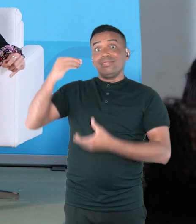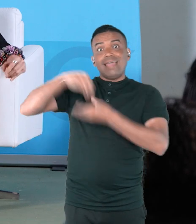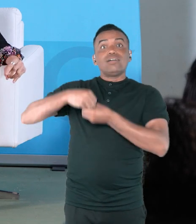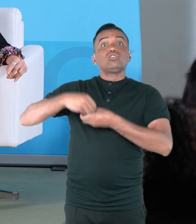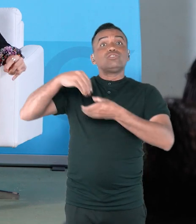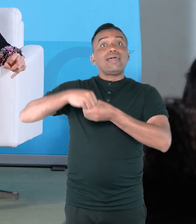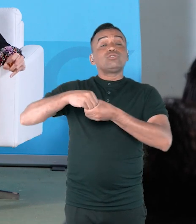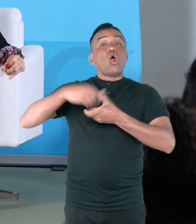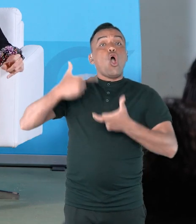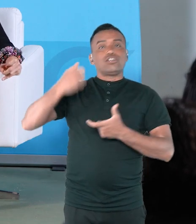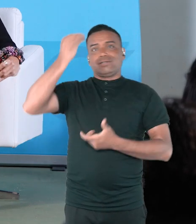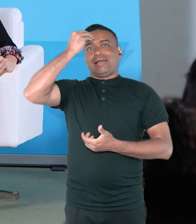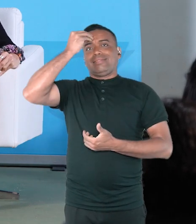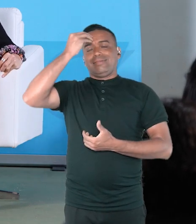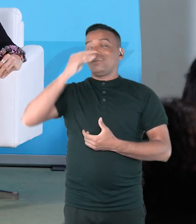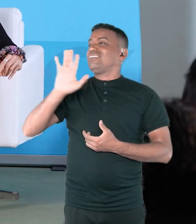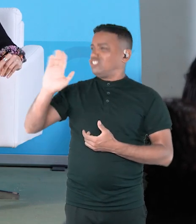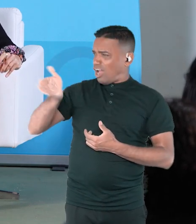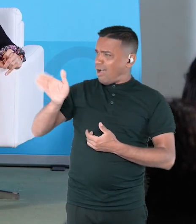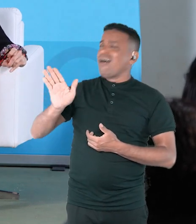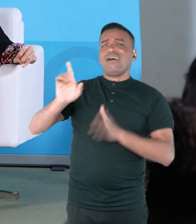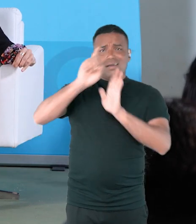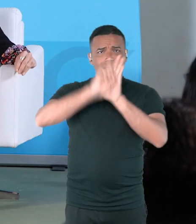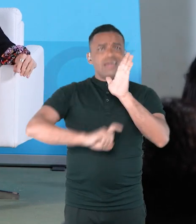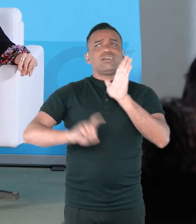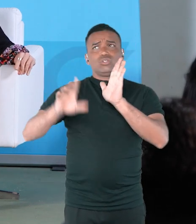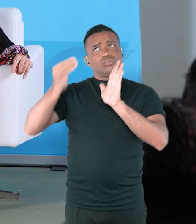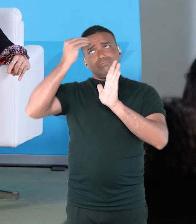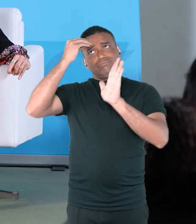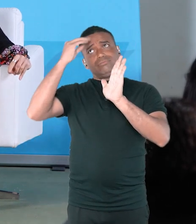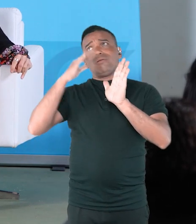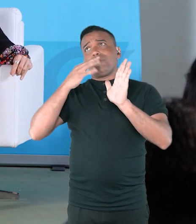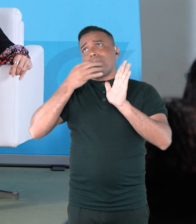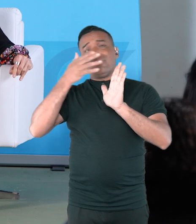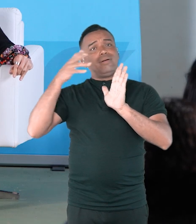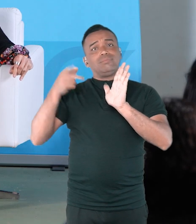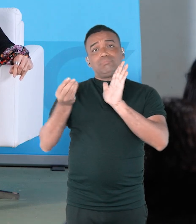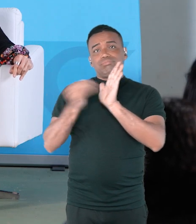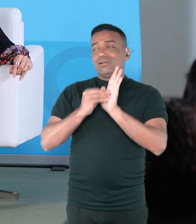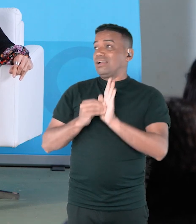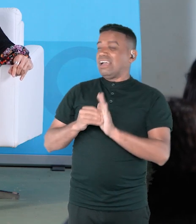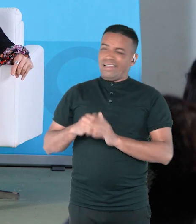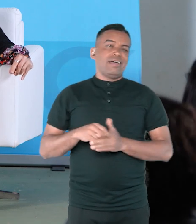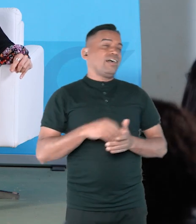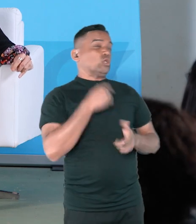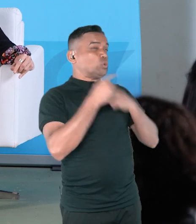porque Está tudo na cabeça dela. Não, tem texto. Já foi transcrito, mas Primeiro, depois de hoje, duvido que seja o